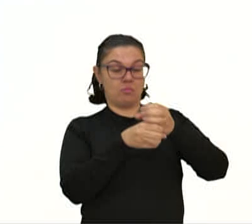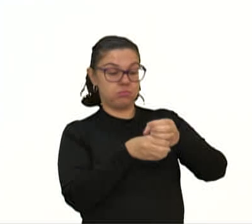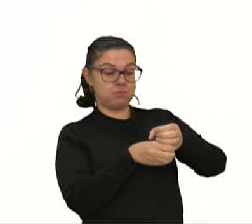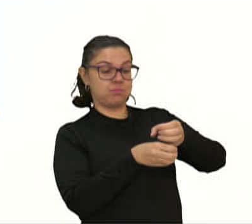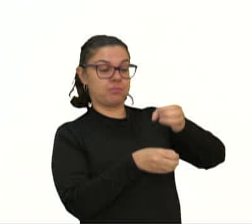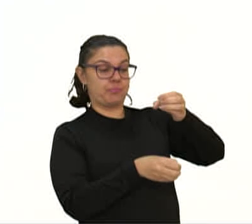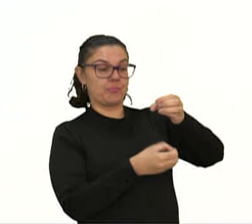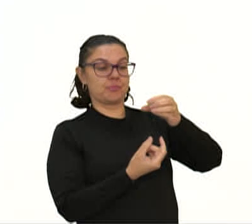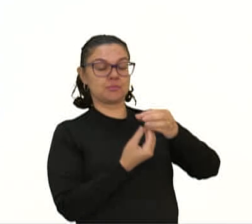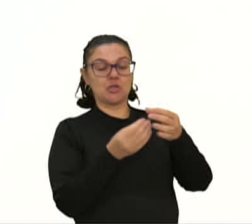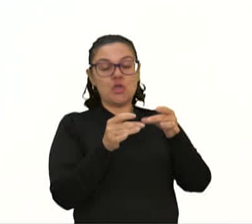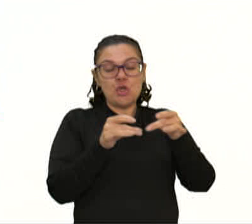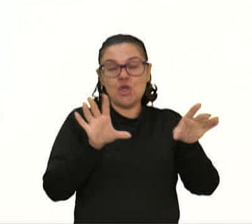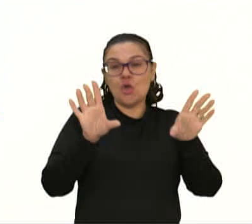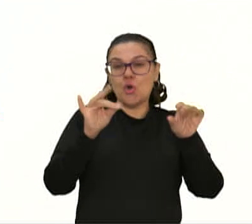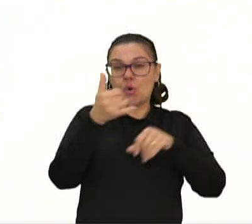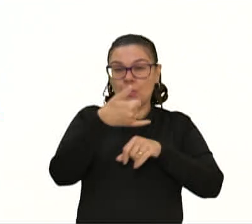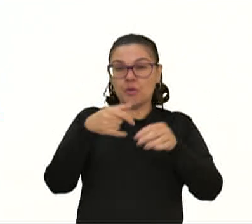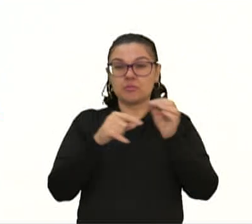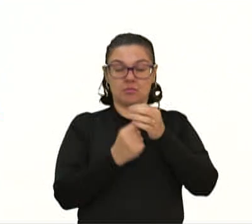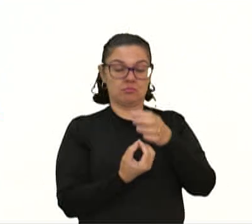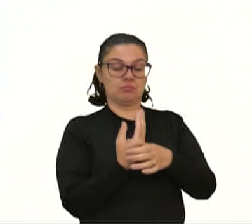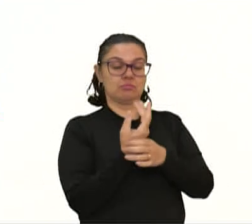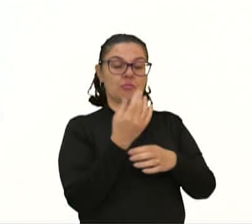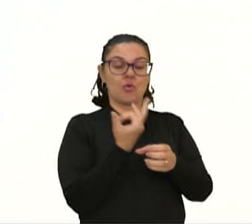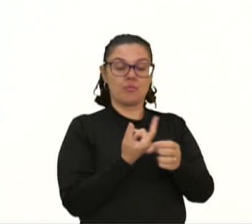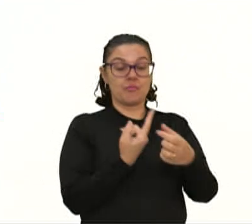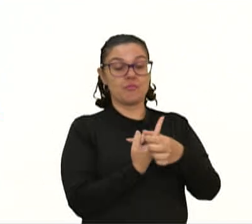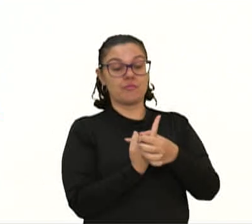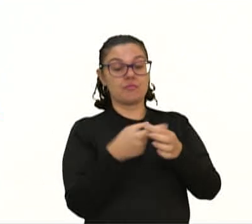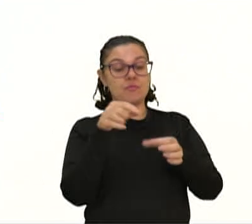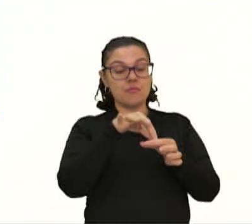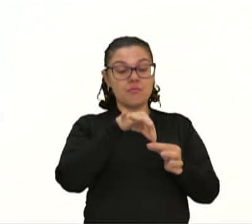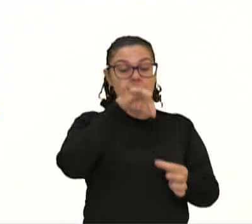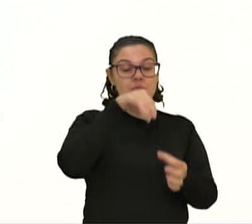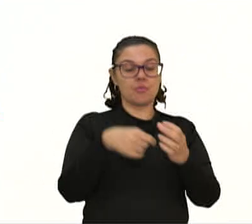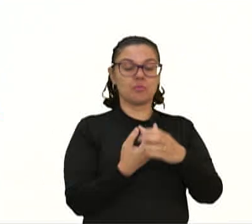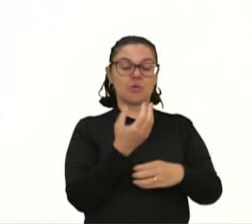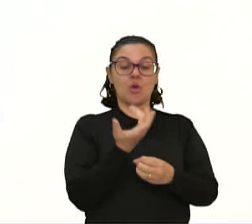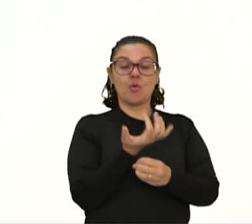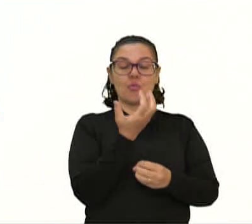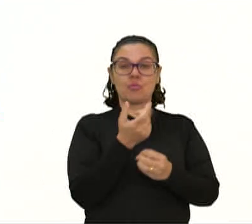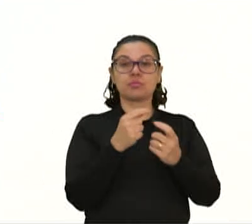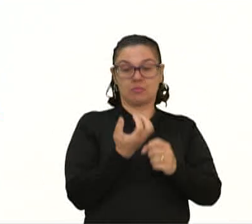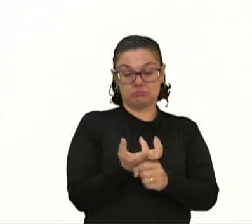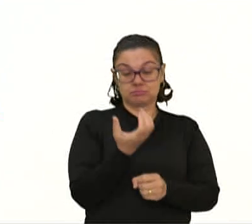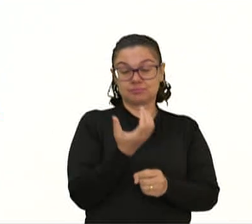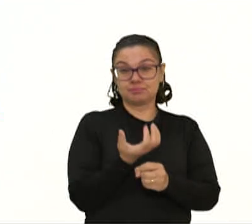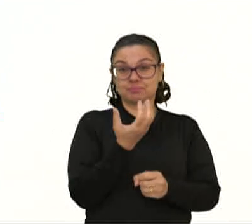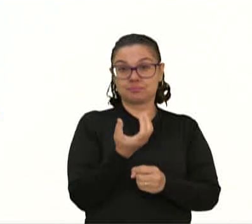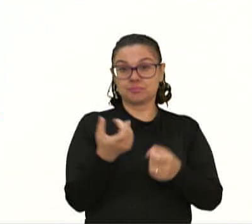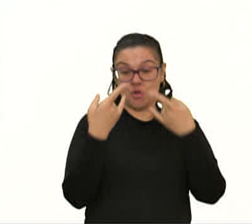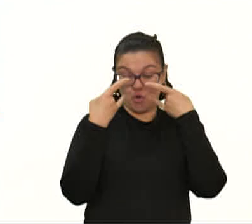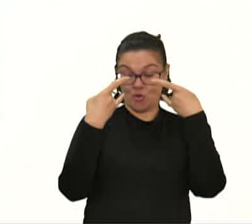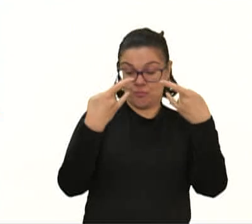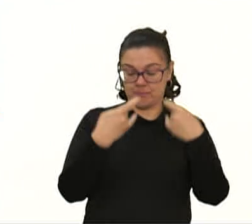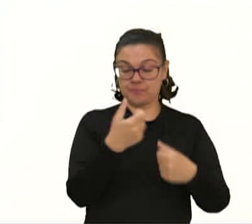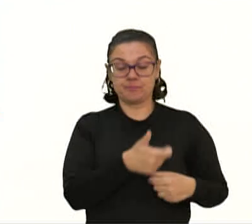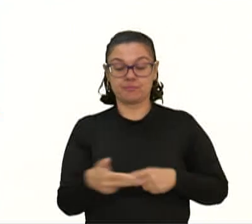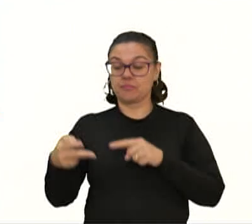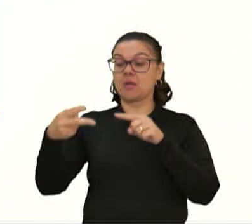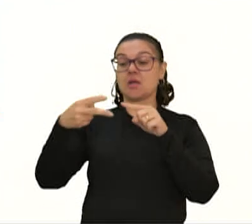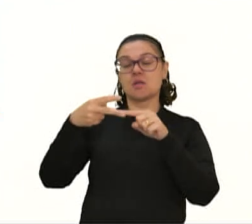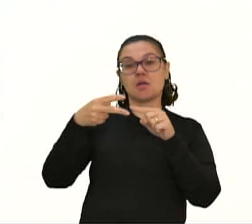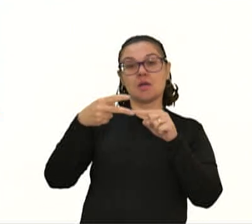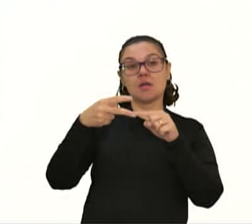de substância gordurosa e combustível, com um pavio no centro e que serve para iluminar. 2. Peça